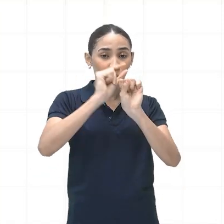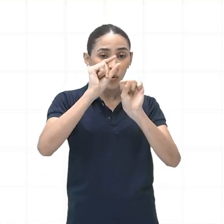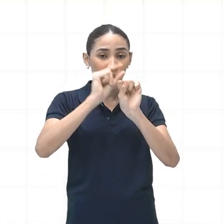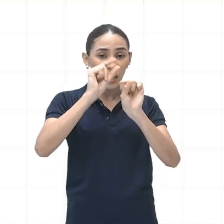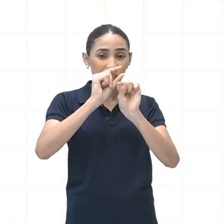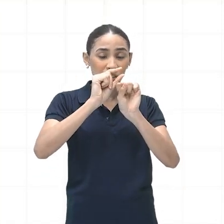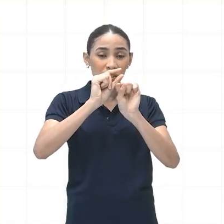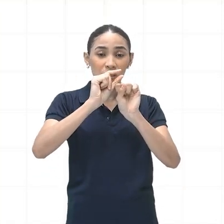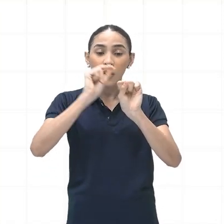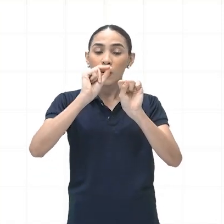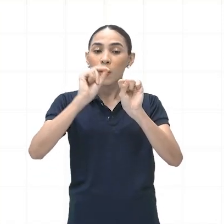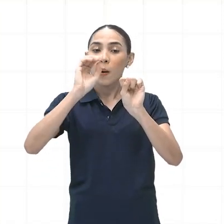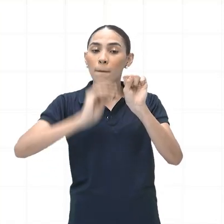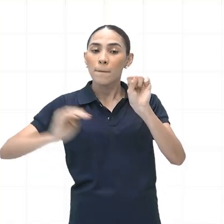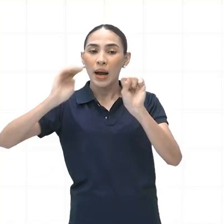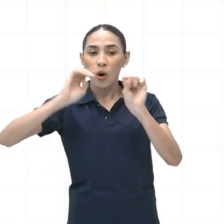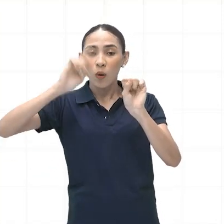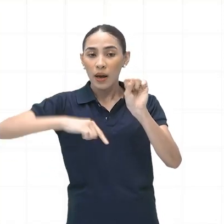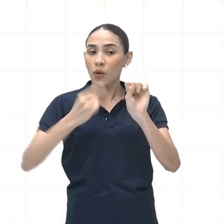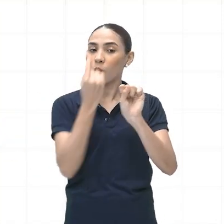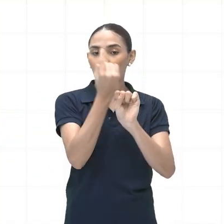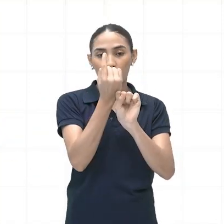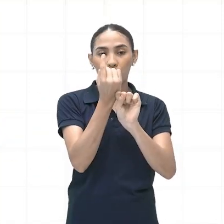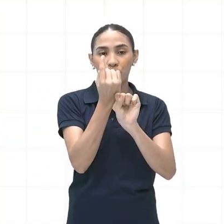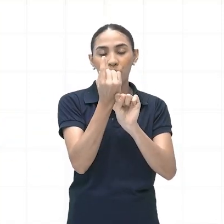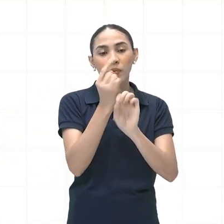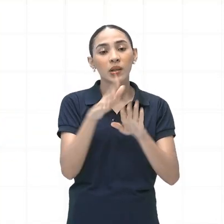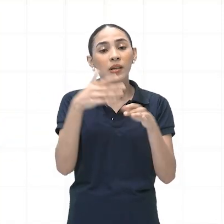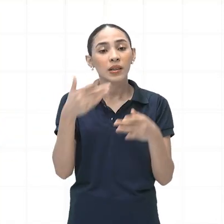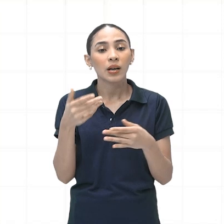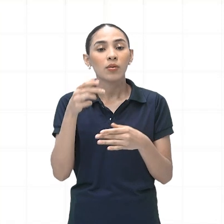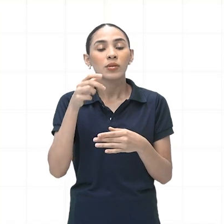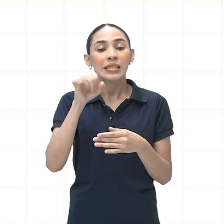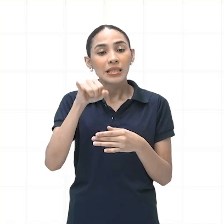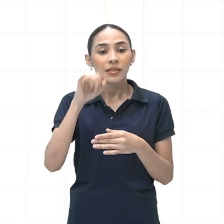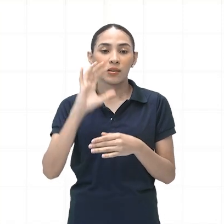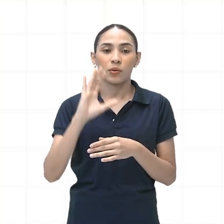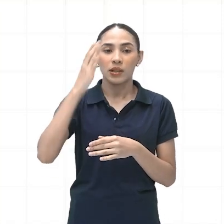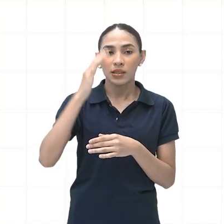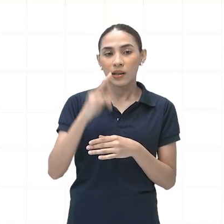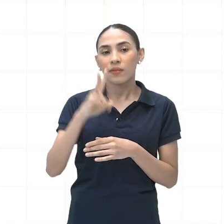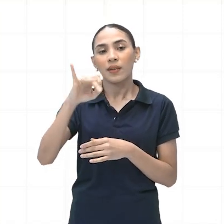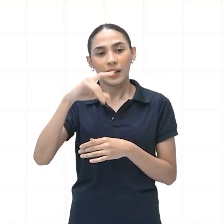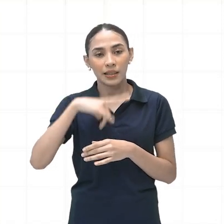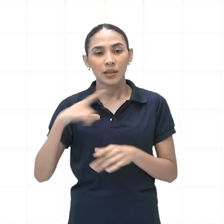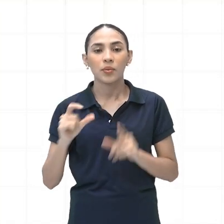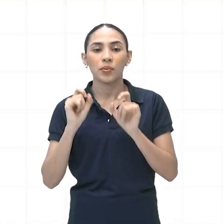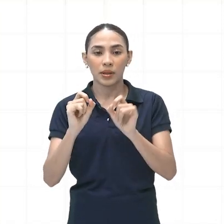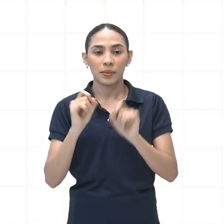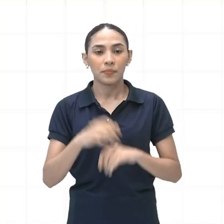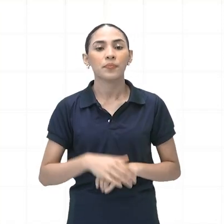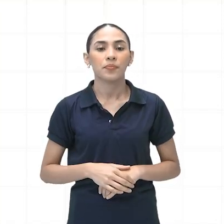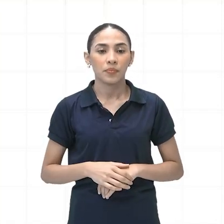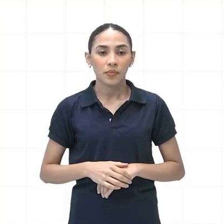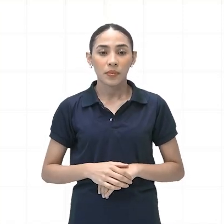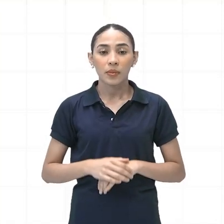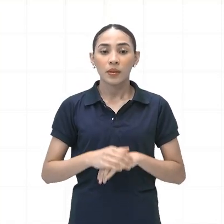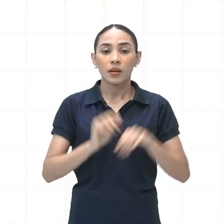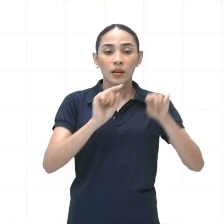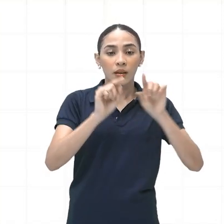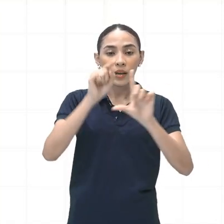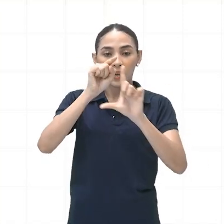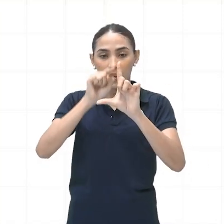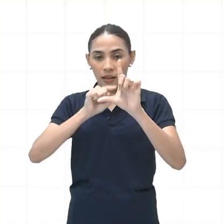ó, nesse caso, é 1. Então, toda vez que isso ocorre, nós vamos ter uma reta